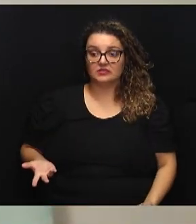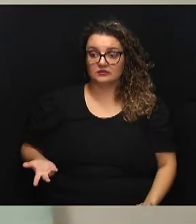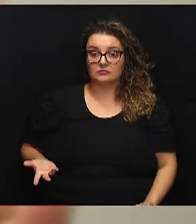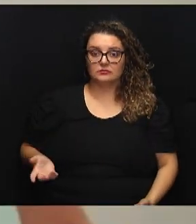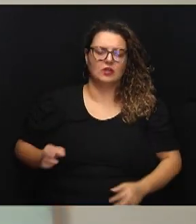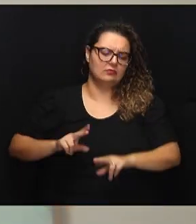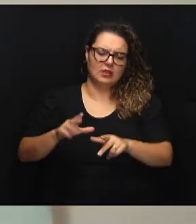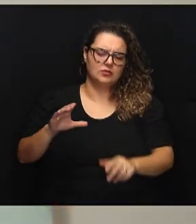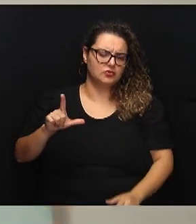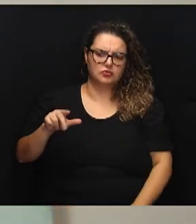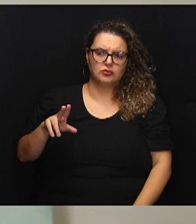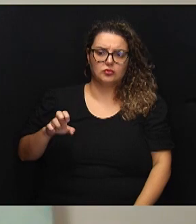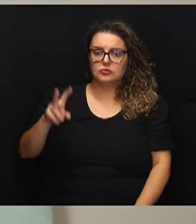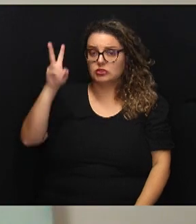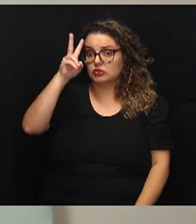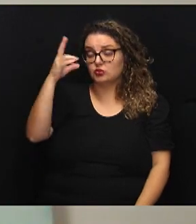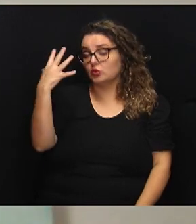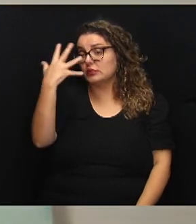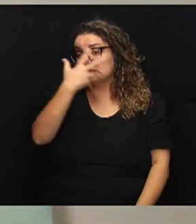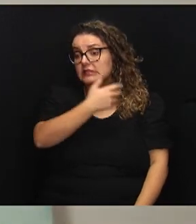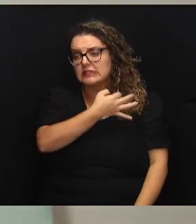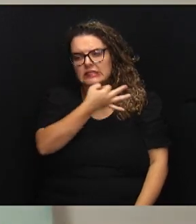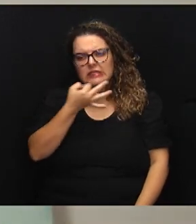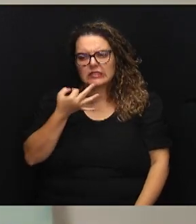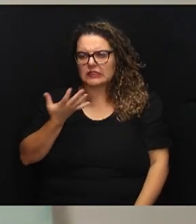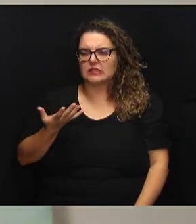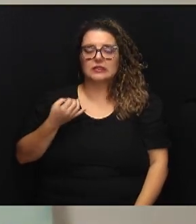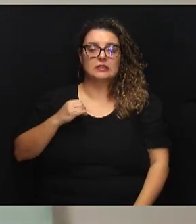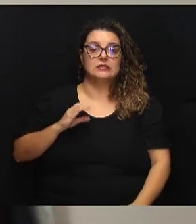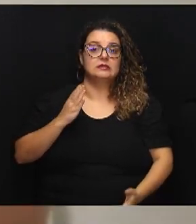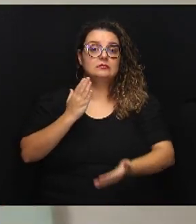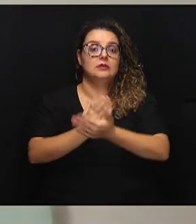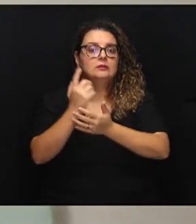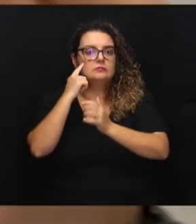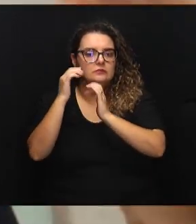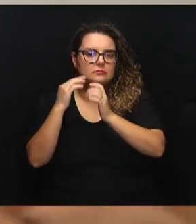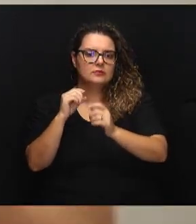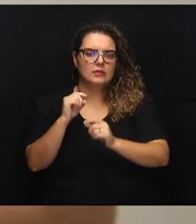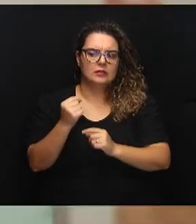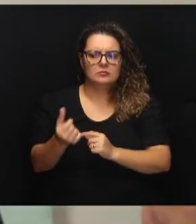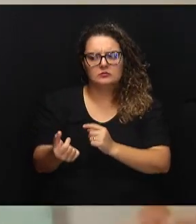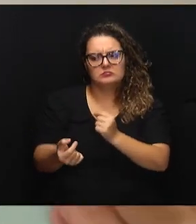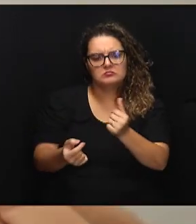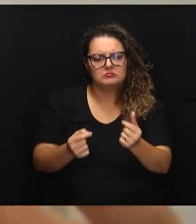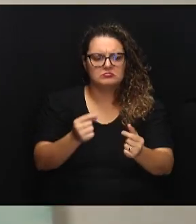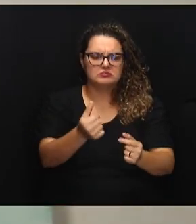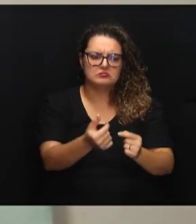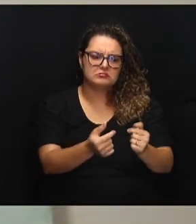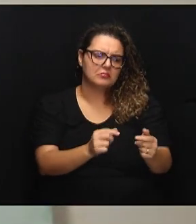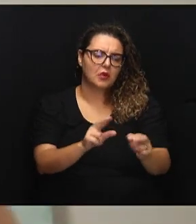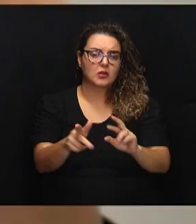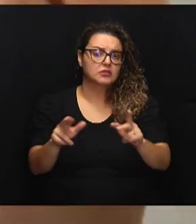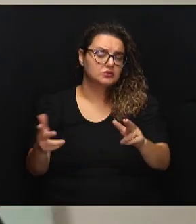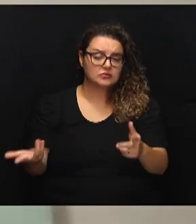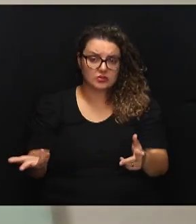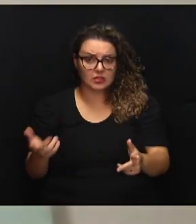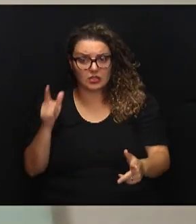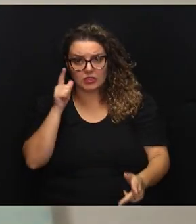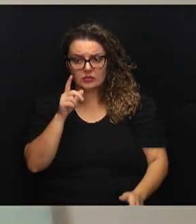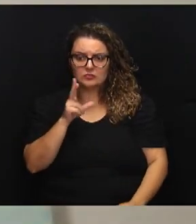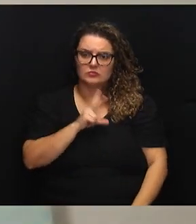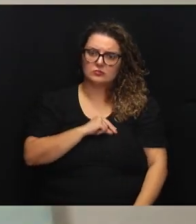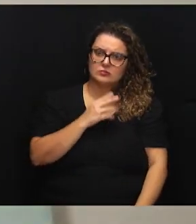clubes do Brasil com histórias lindas, né? E que se a gente parar para ver, tem pequenas diferenças de um clube para o outro, né? A gente consegue falar,